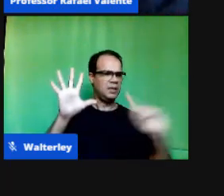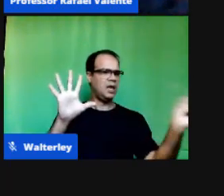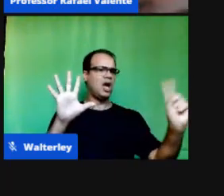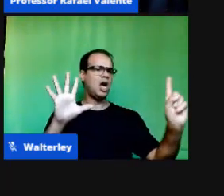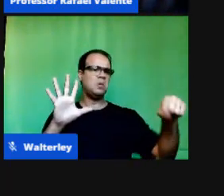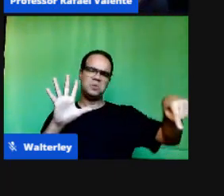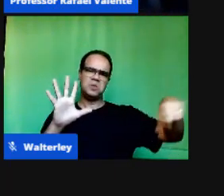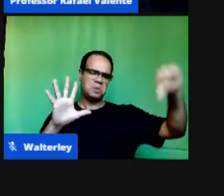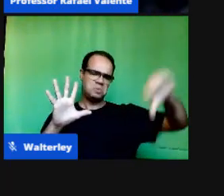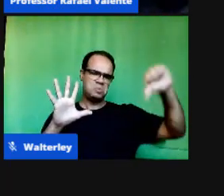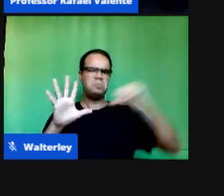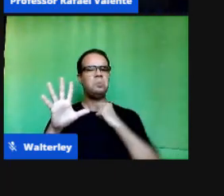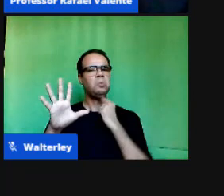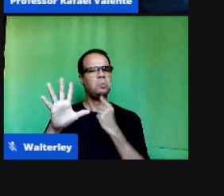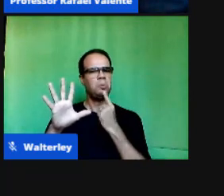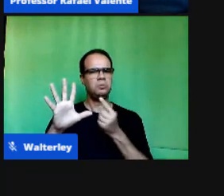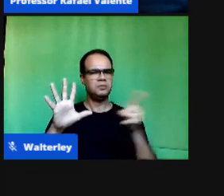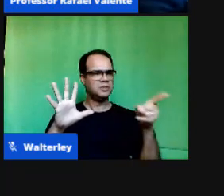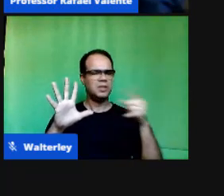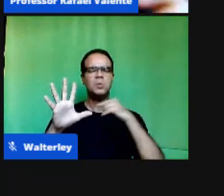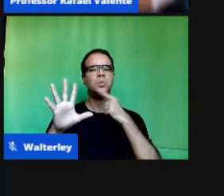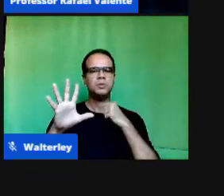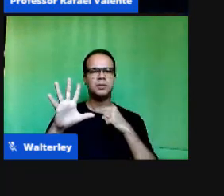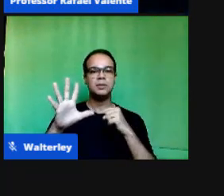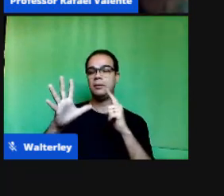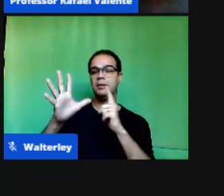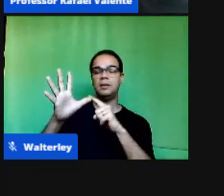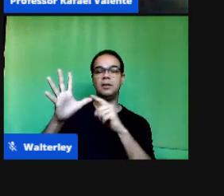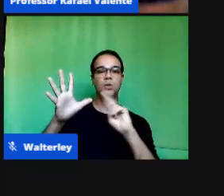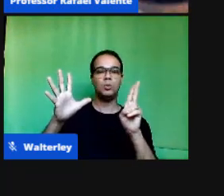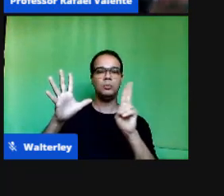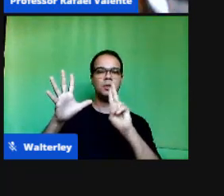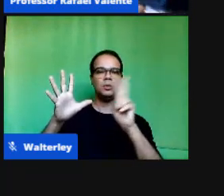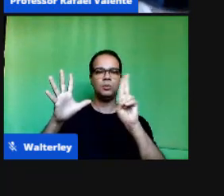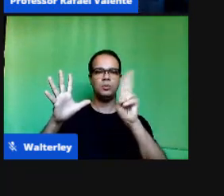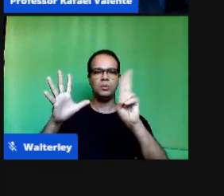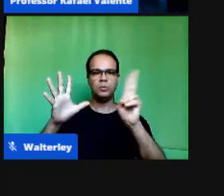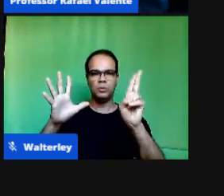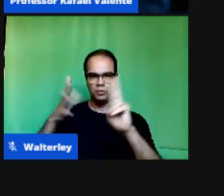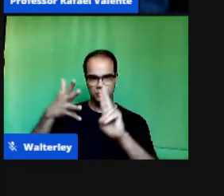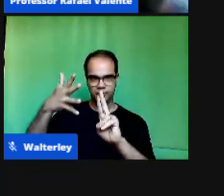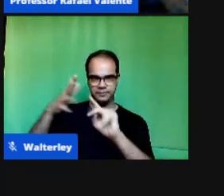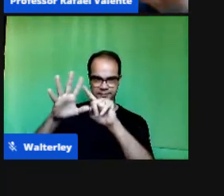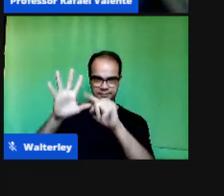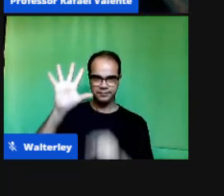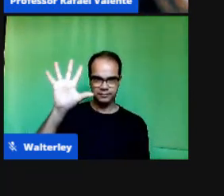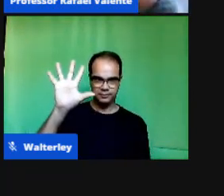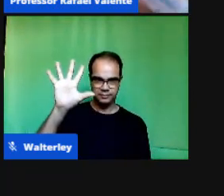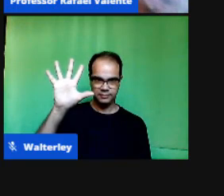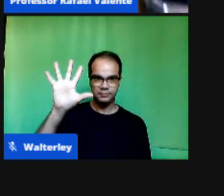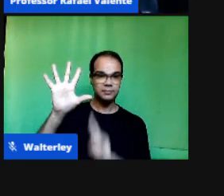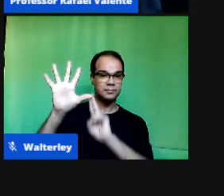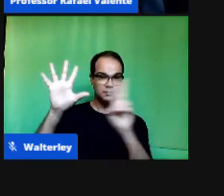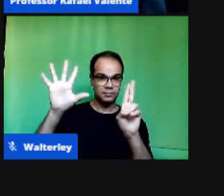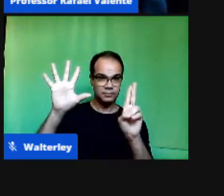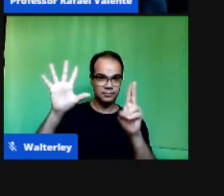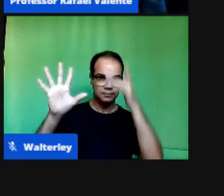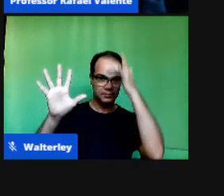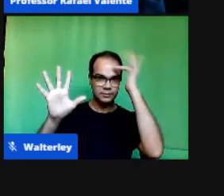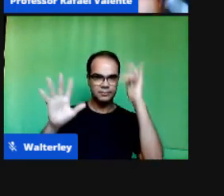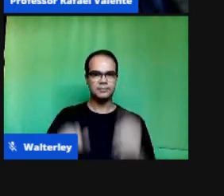5 momentos, 5 coisas que também estão impactando diretamente na resolução de